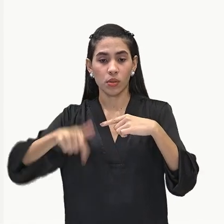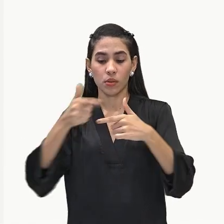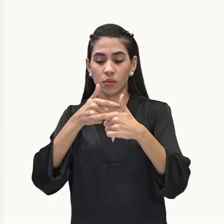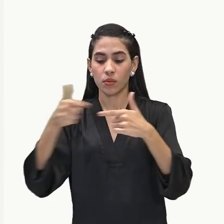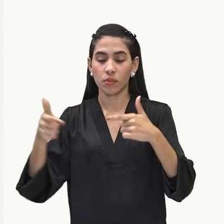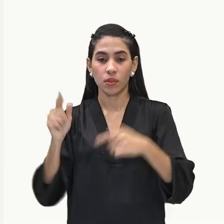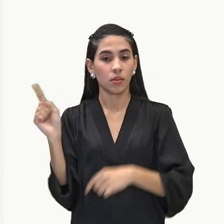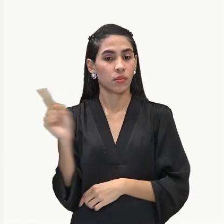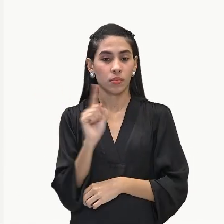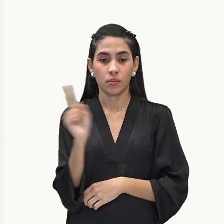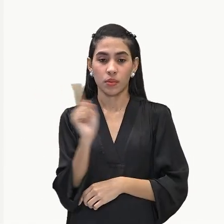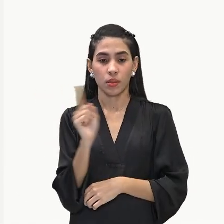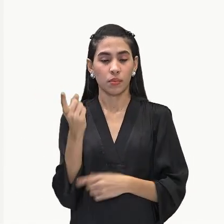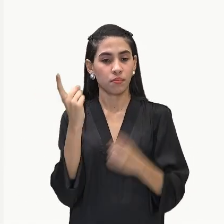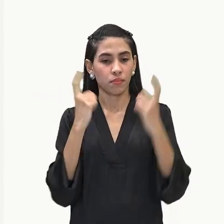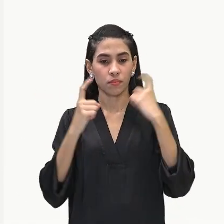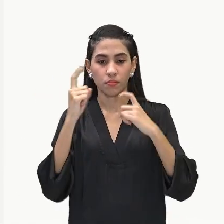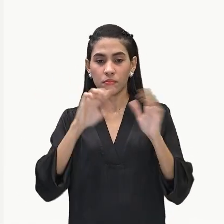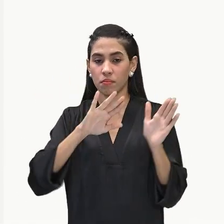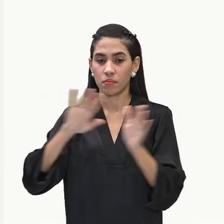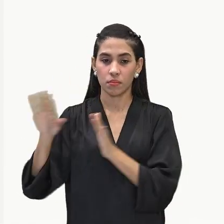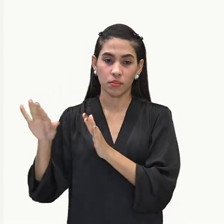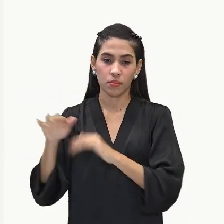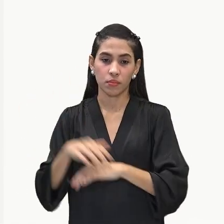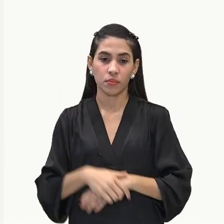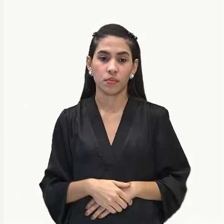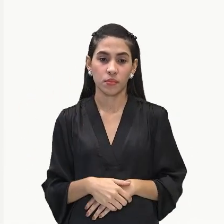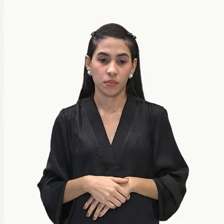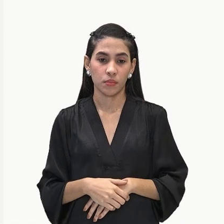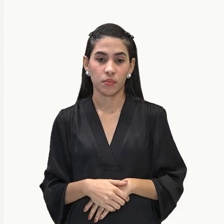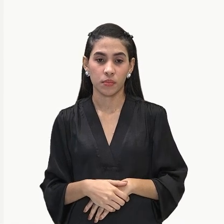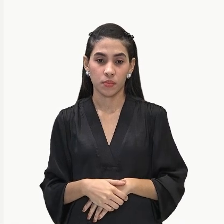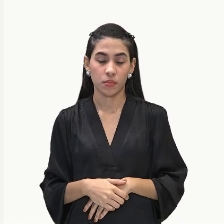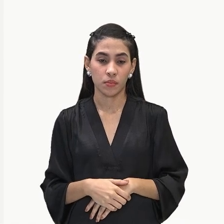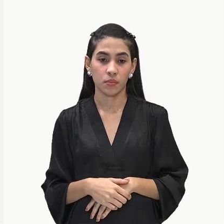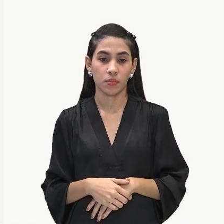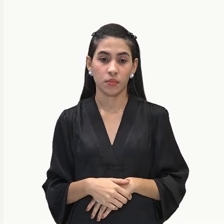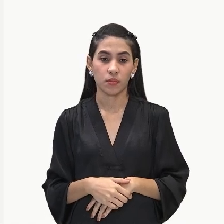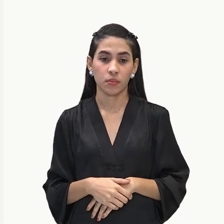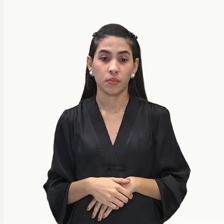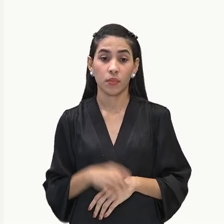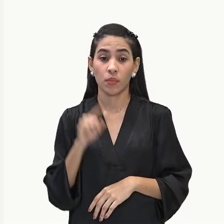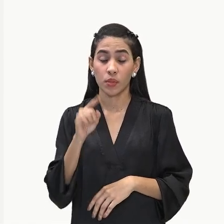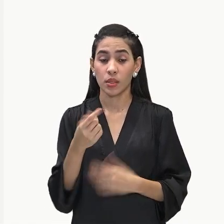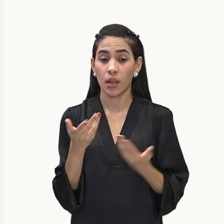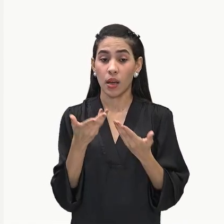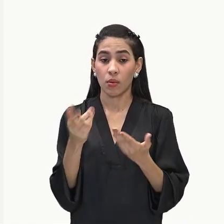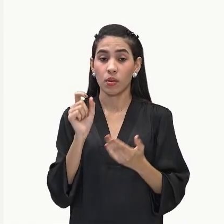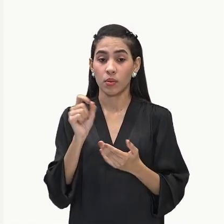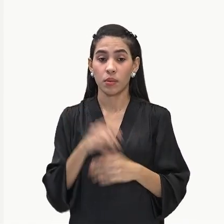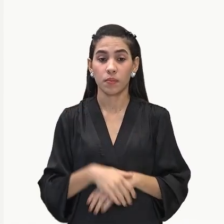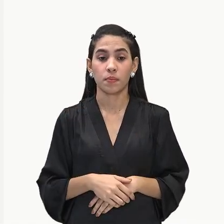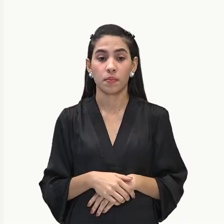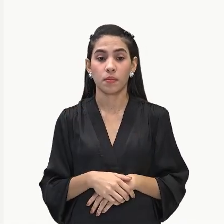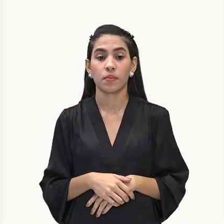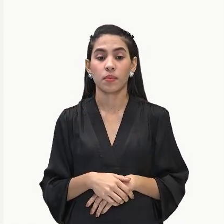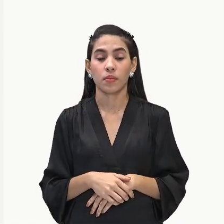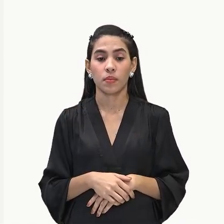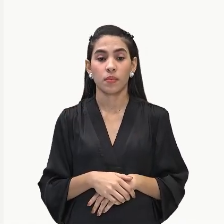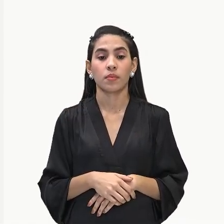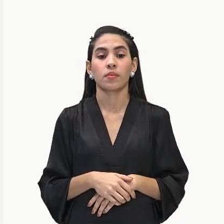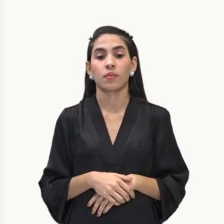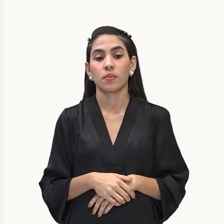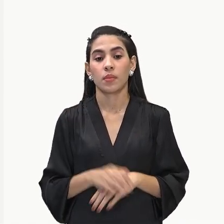Não, você nem precisa se preocupar com isso nesse momento, ok? Estamos aqui diante de quem? Diante de uma